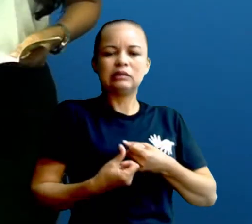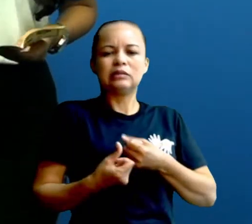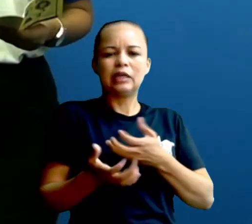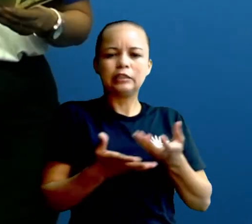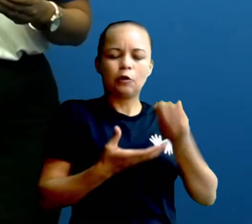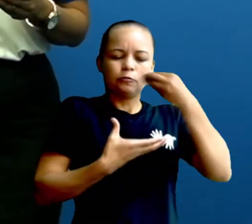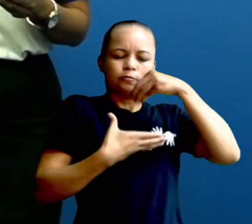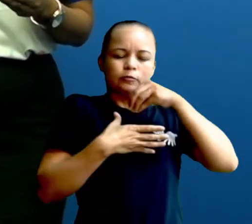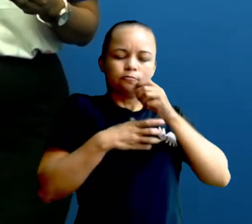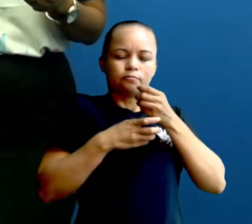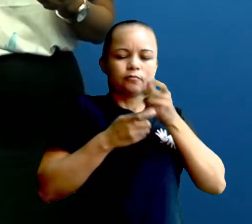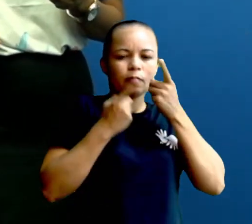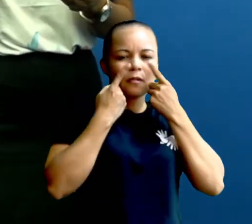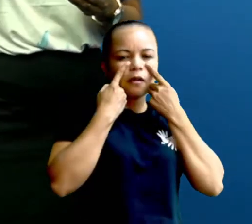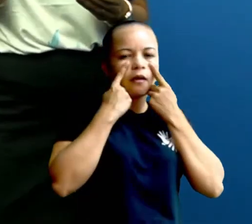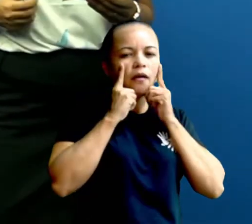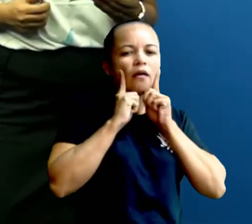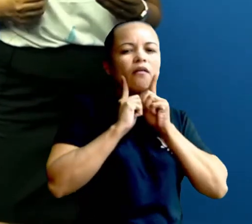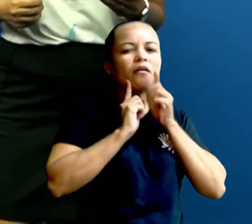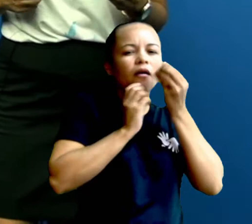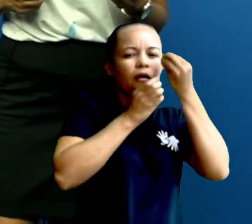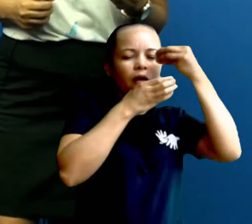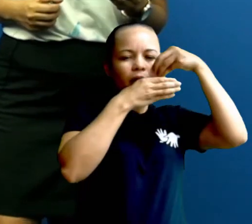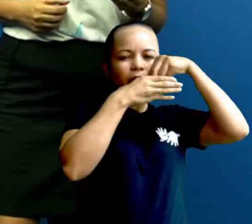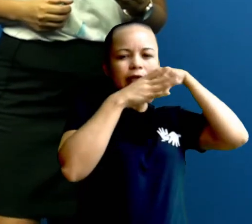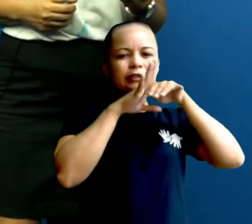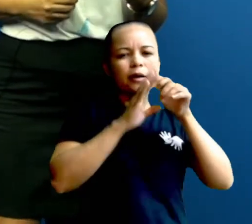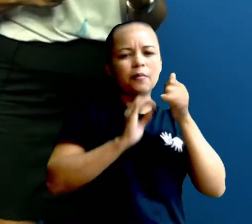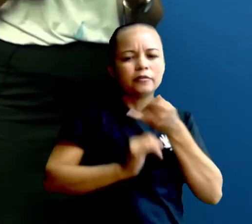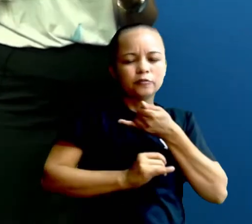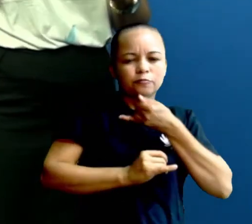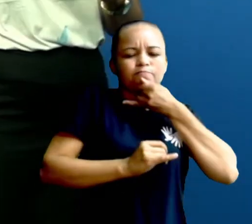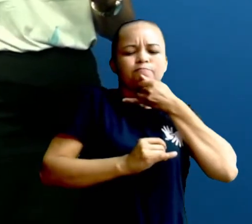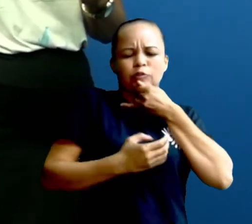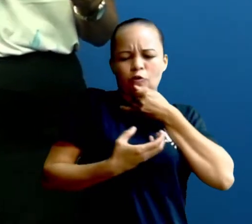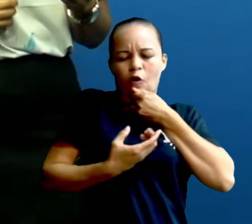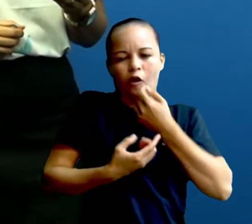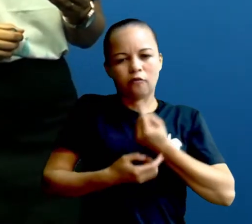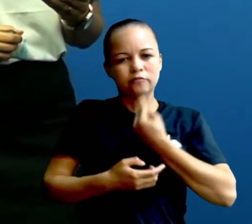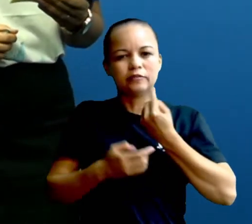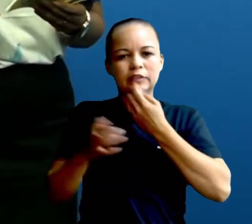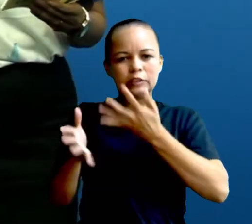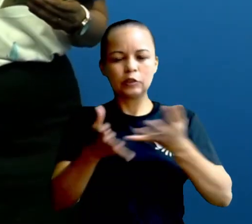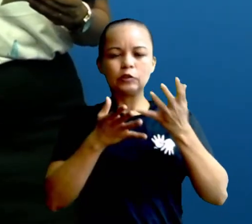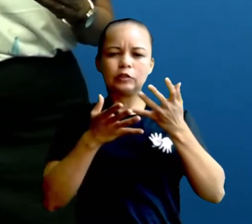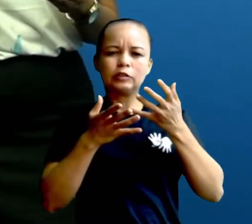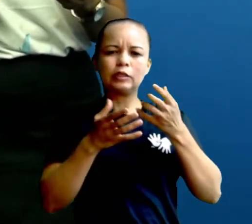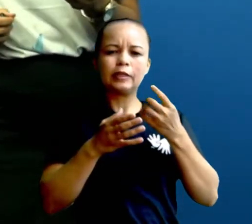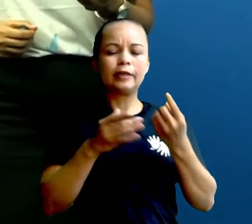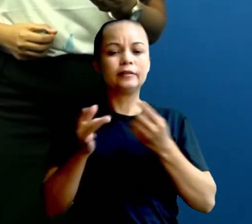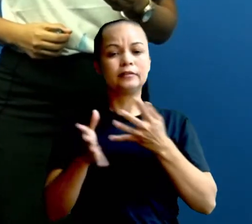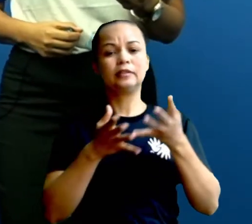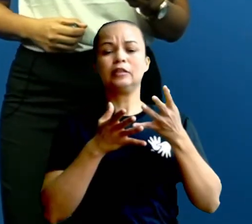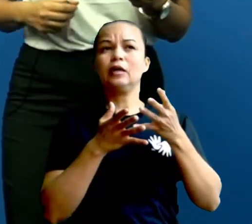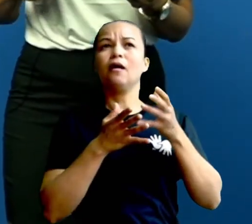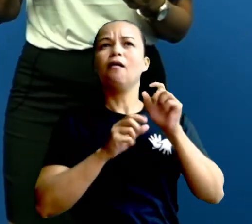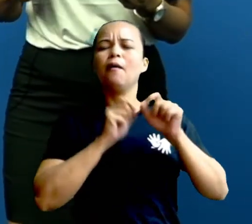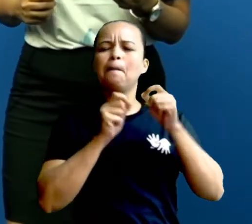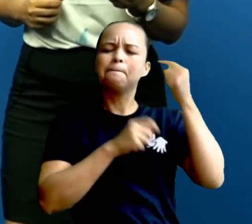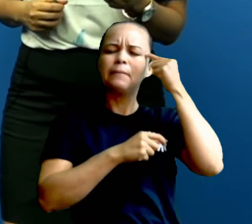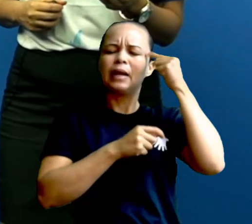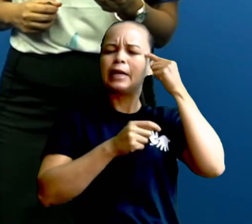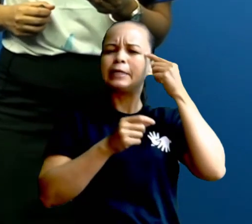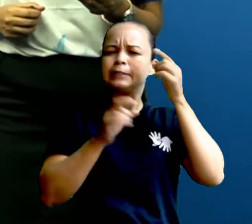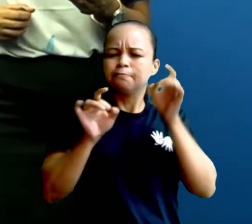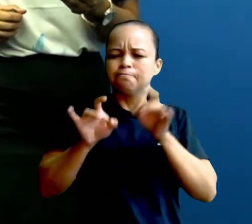e então engole o seu choro, essa mãe sofre calada. Ela se sente insegura e no meio da amargura, pensa